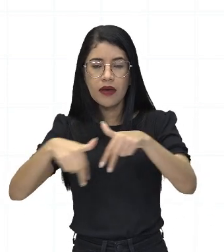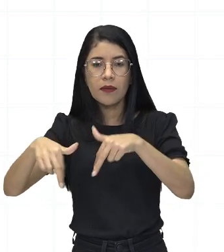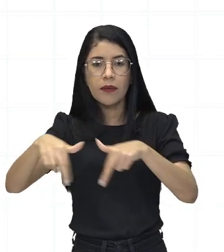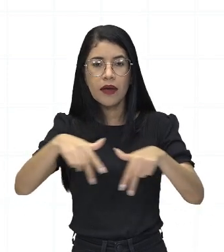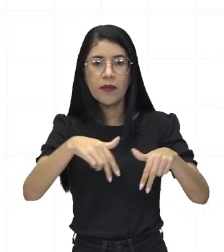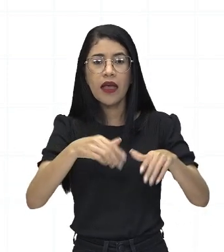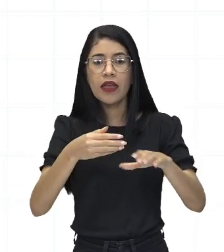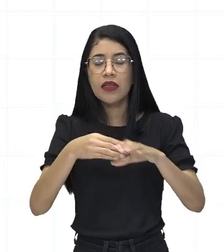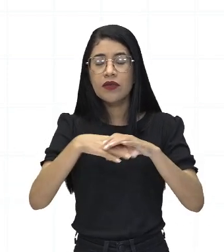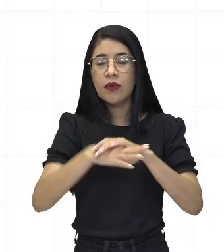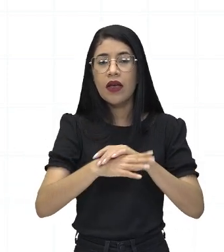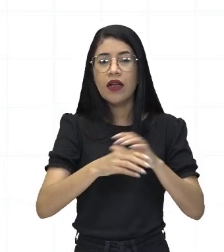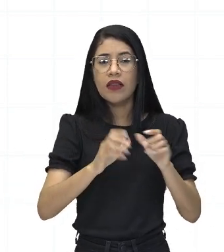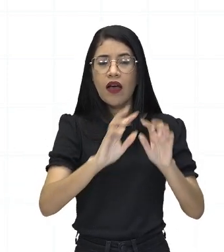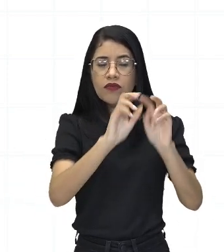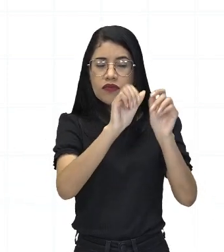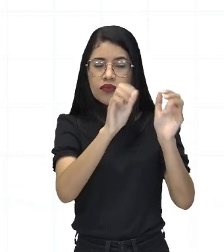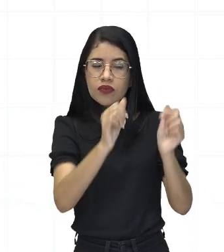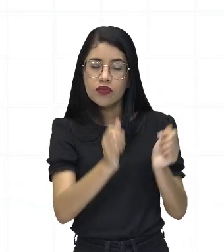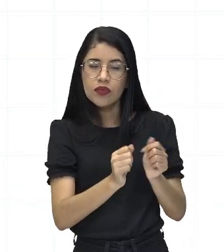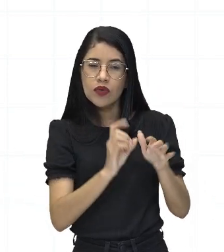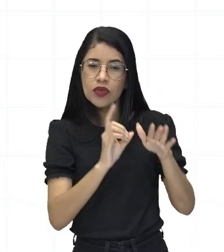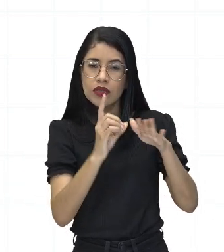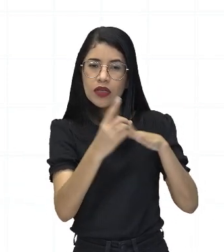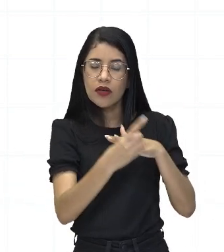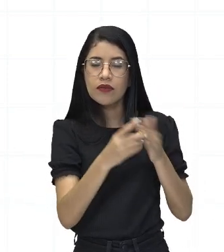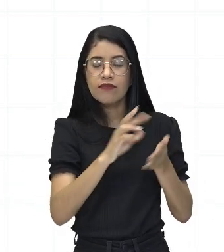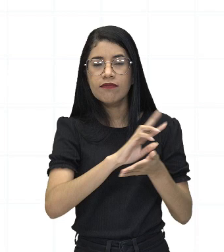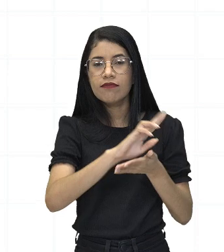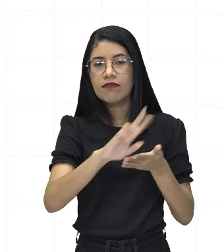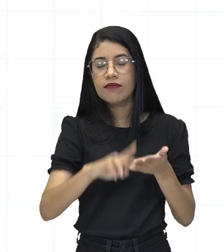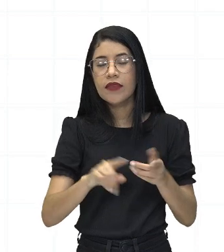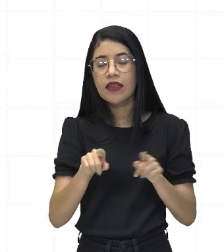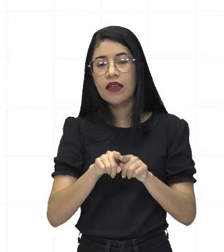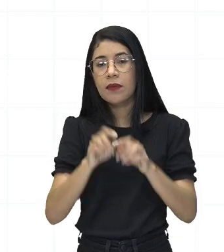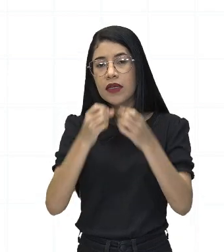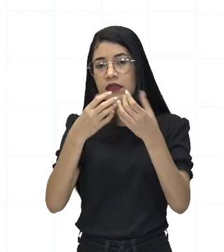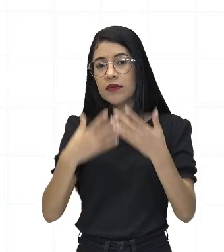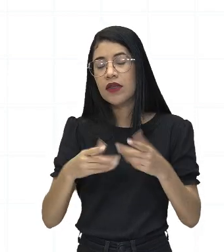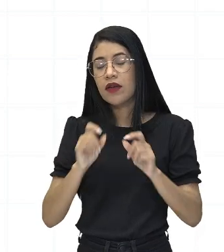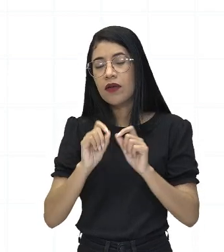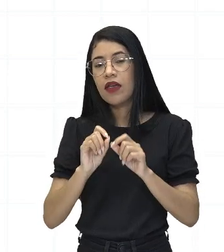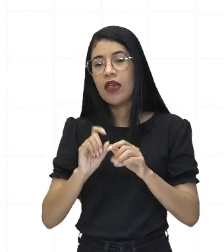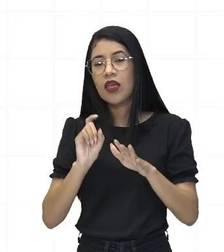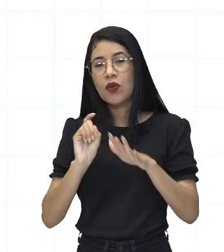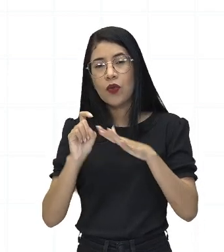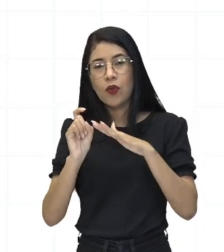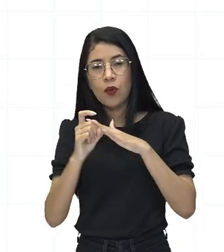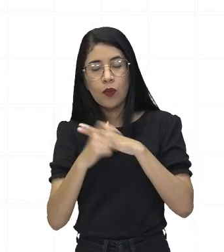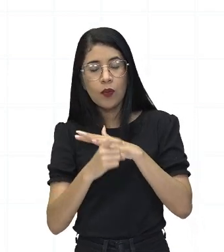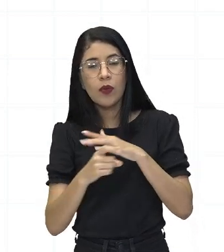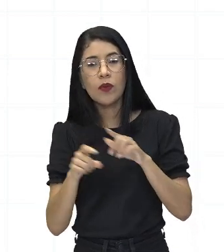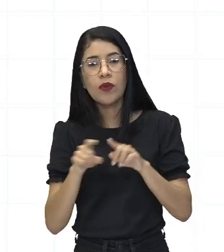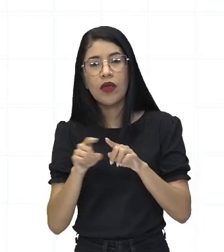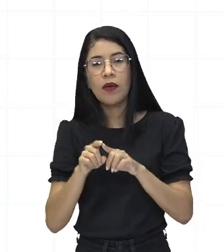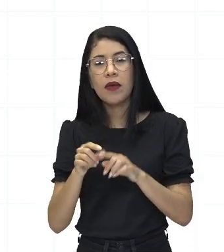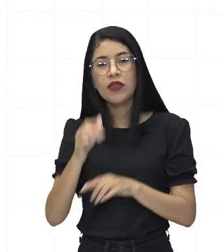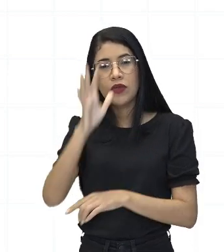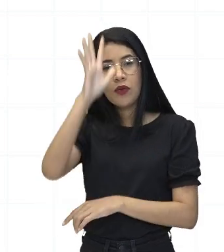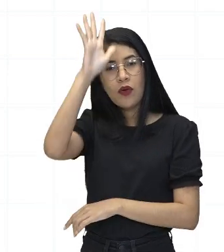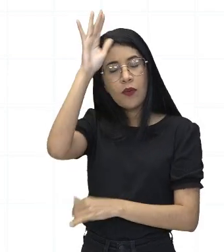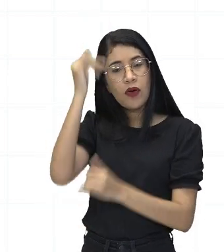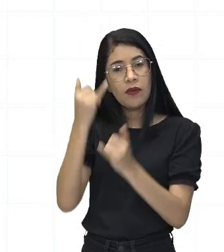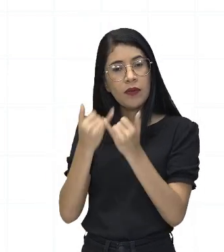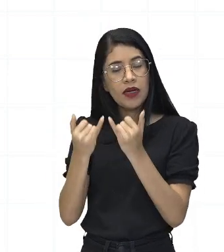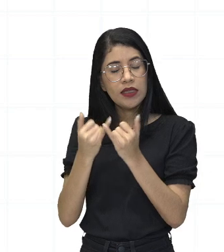as imagens dos seus deuses. Nós falamos também que as mitologias romanas eram muito parecidas com